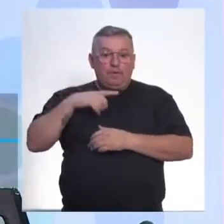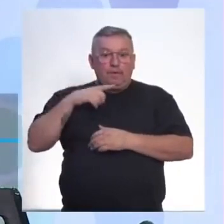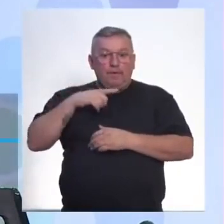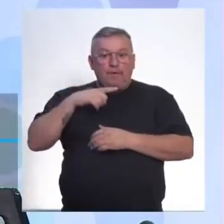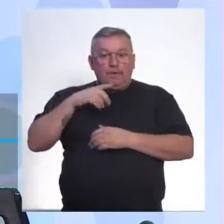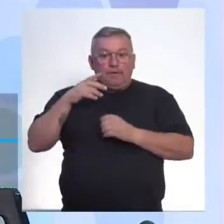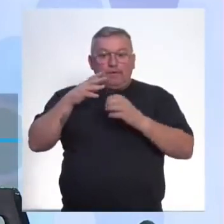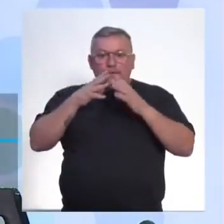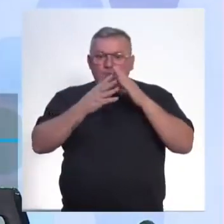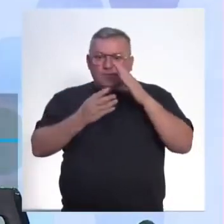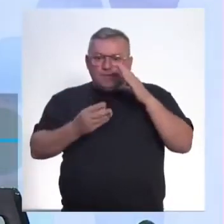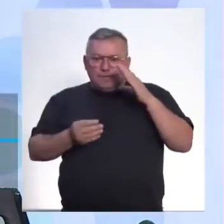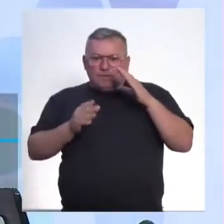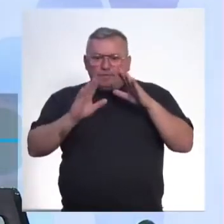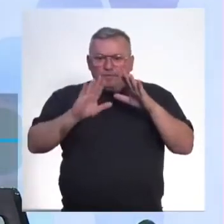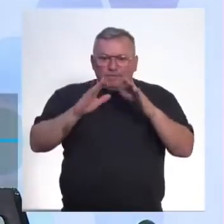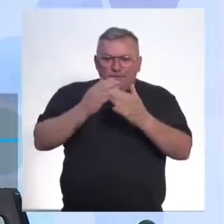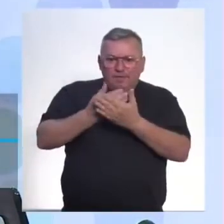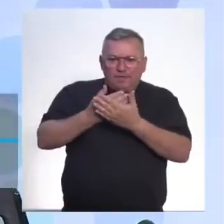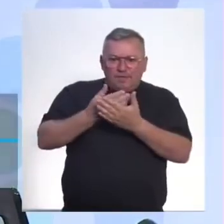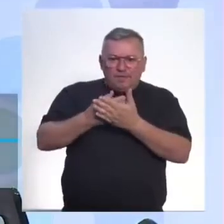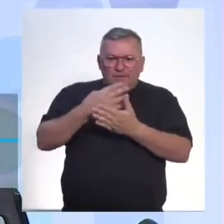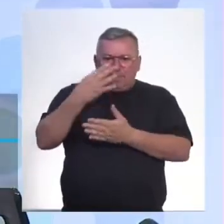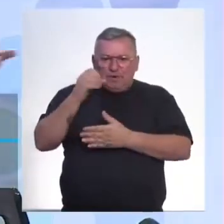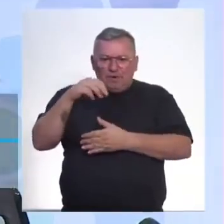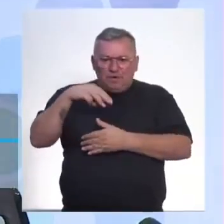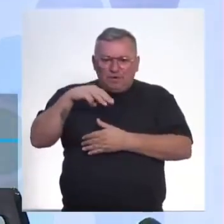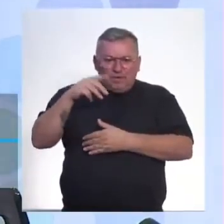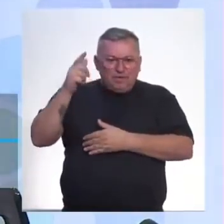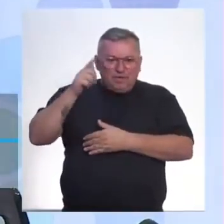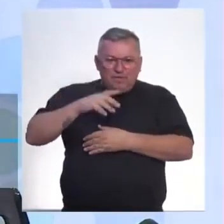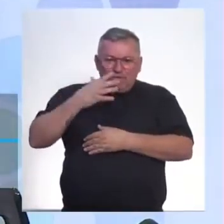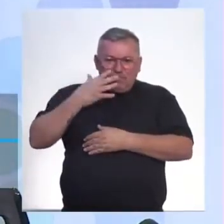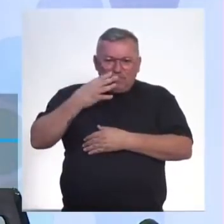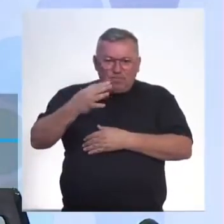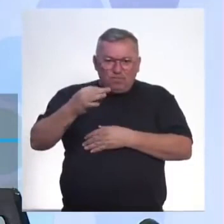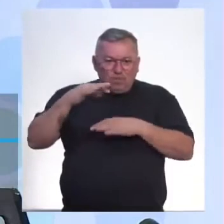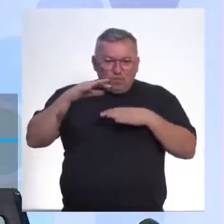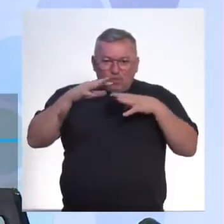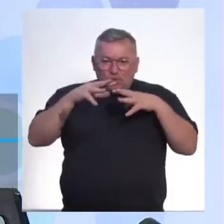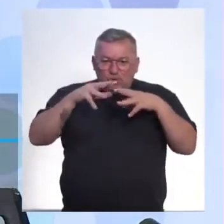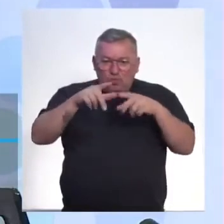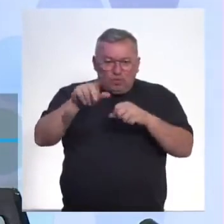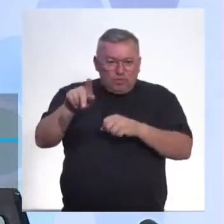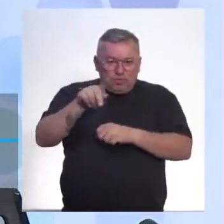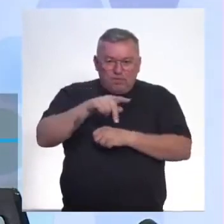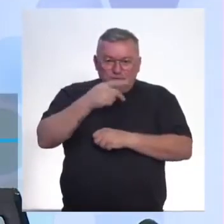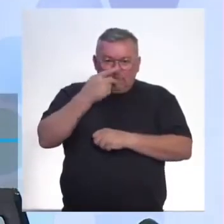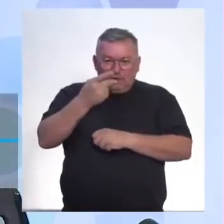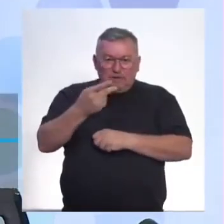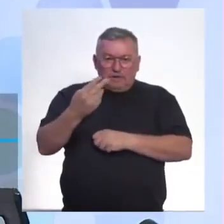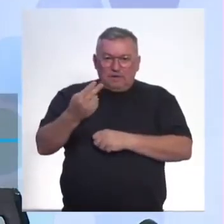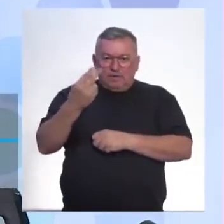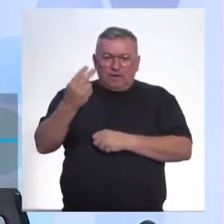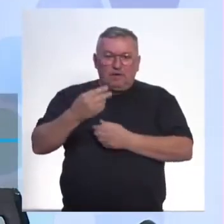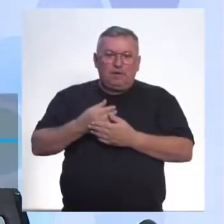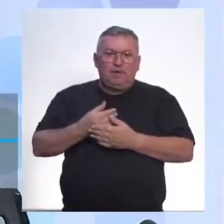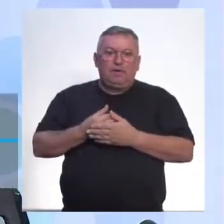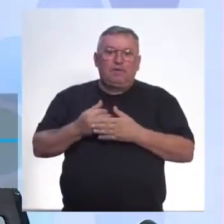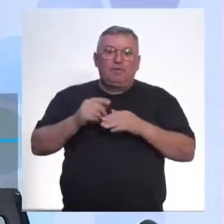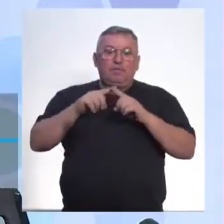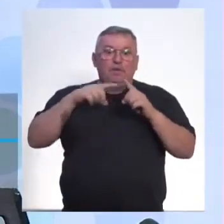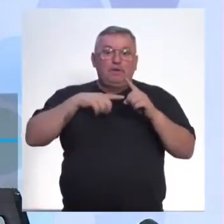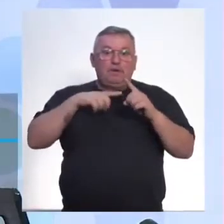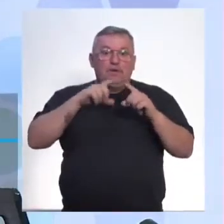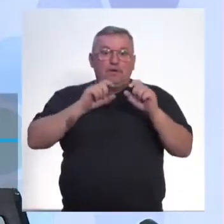aquele filtro. Lógico que você tem uma aula de 40, de 50 minutos, você não vai conseguir prestar atenção em tudo que o seu professor fala. Não tem como. Só que você